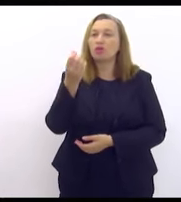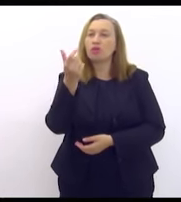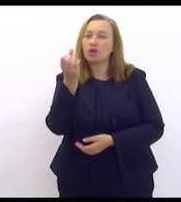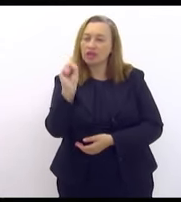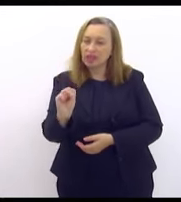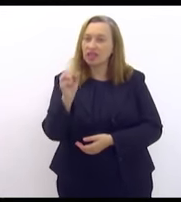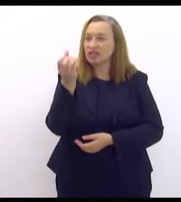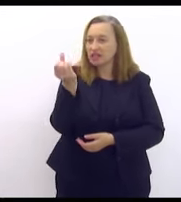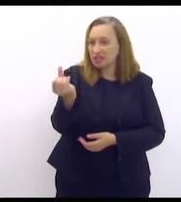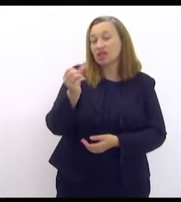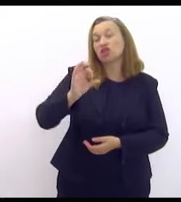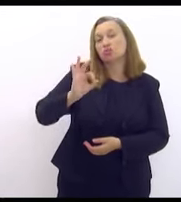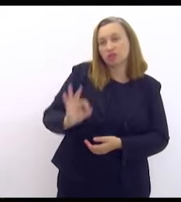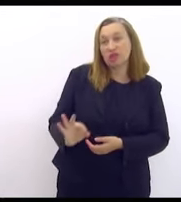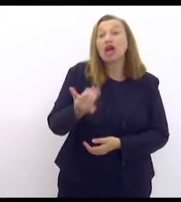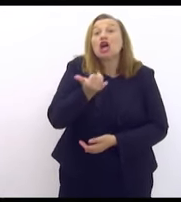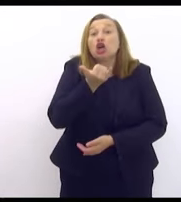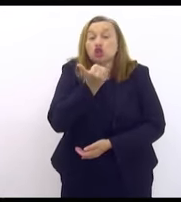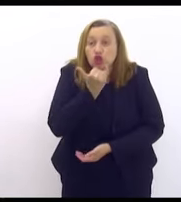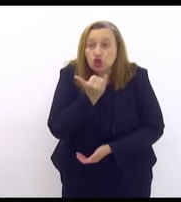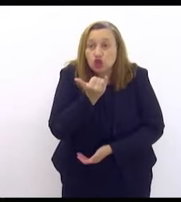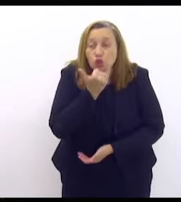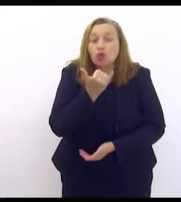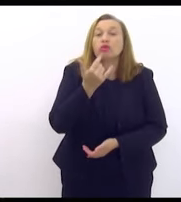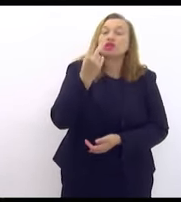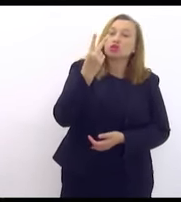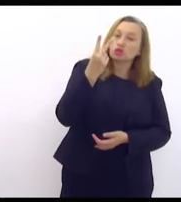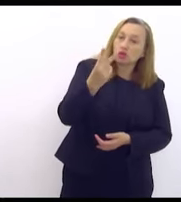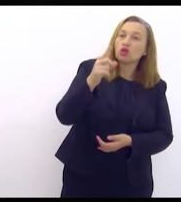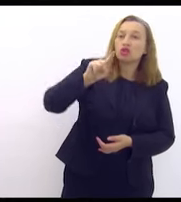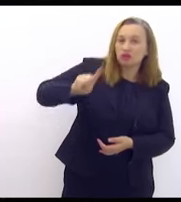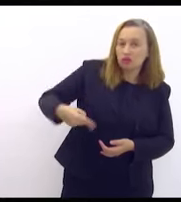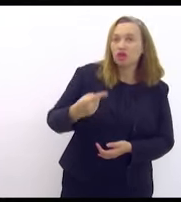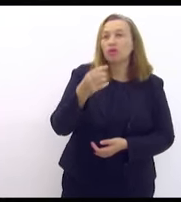2,86%, perdão, 2,86 bilhões